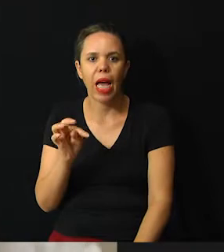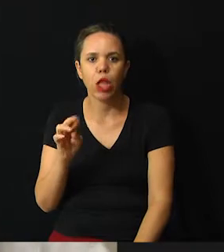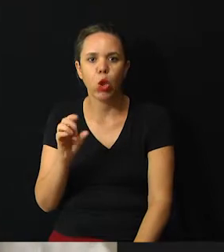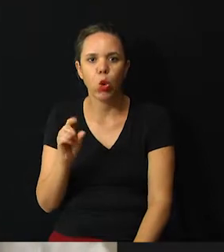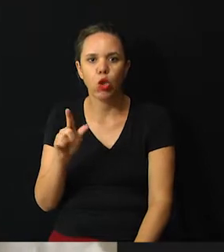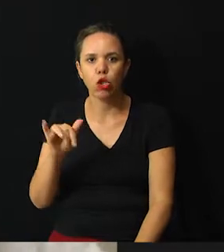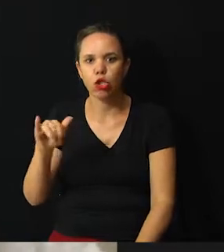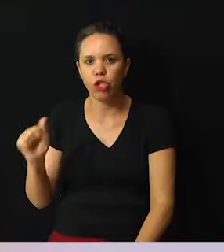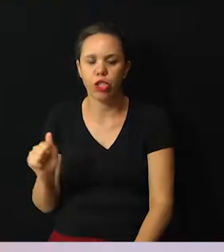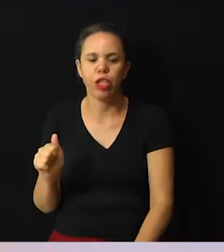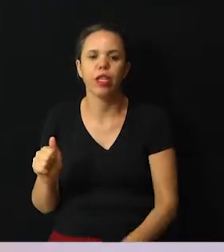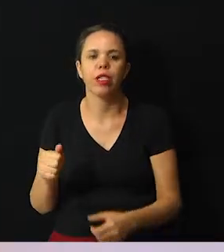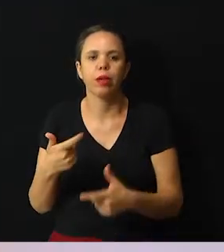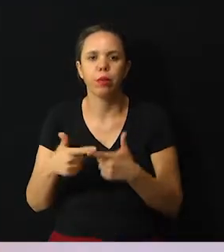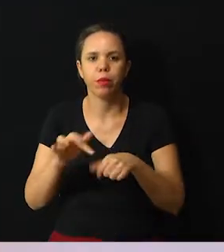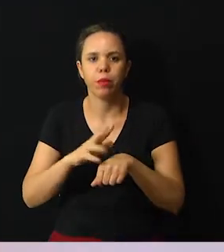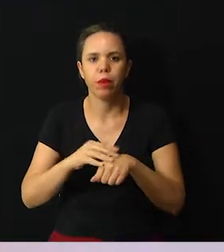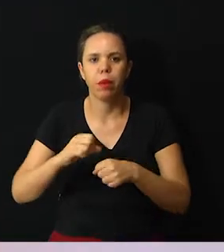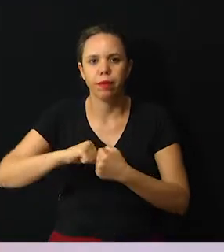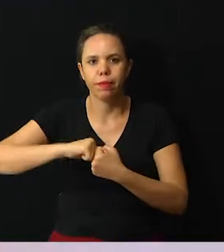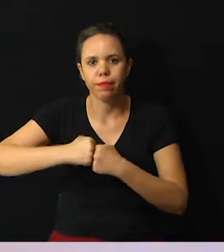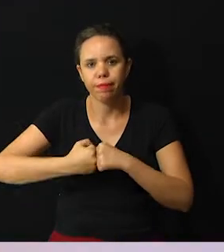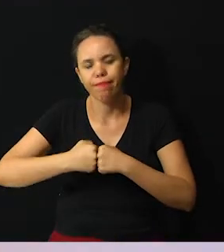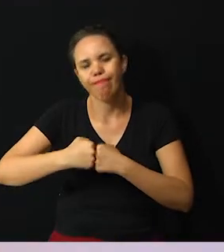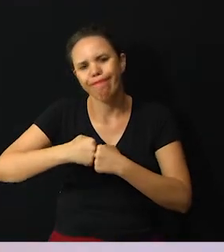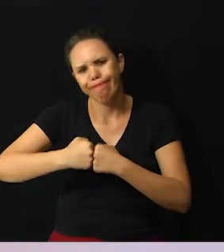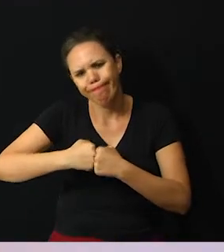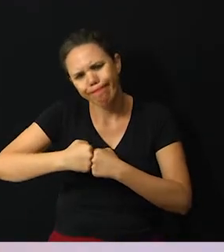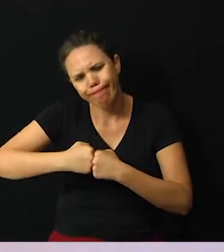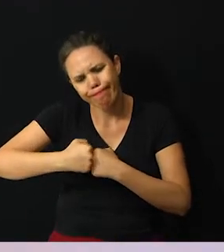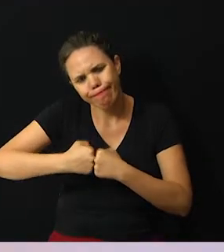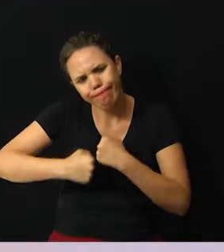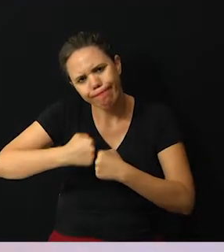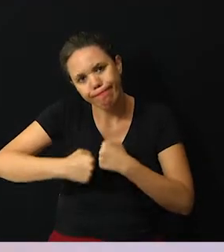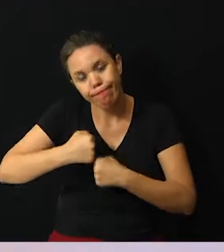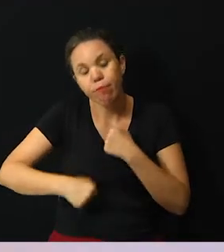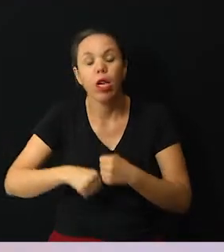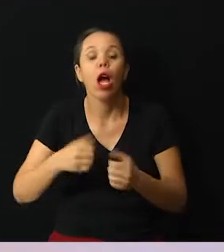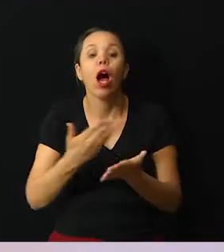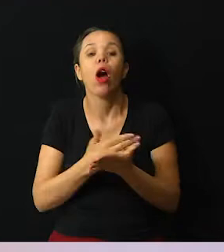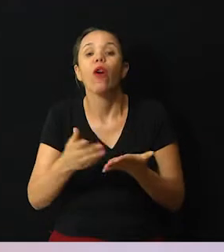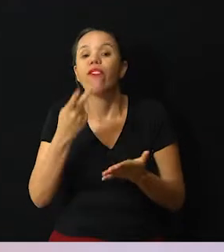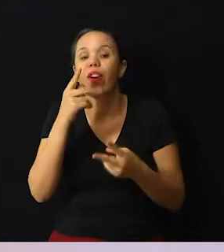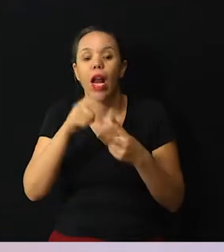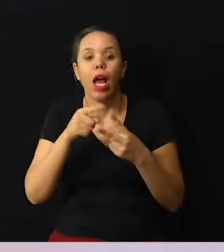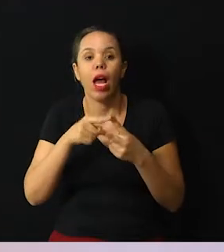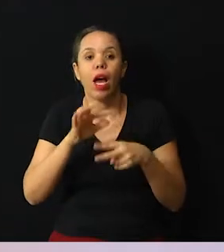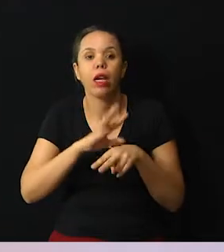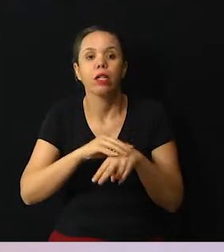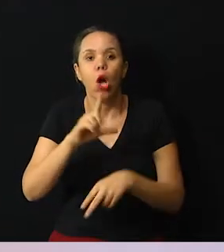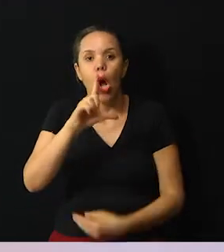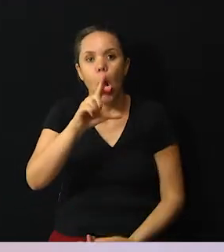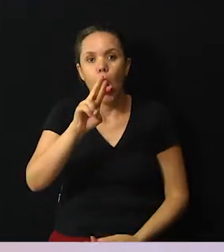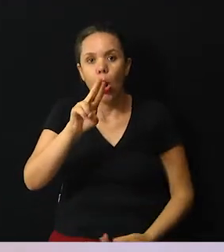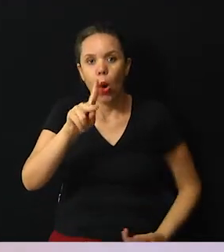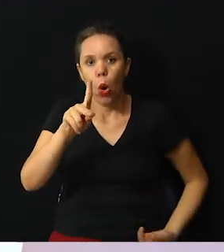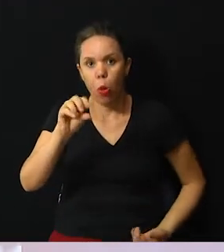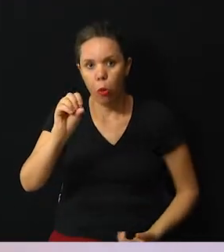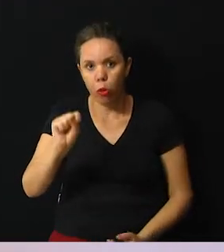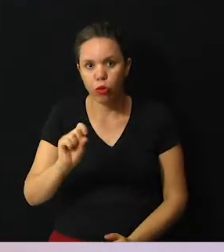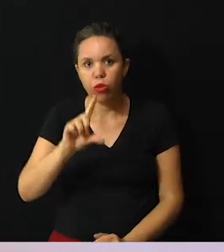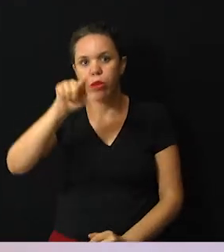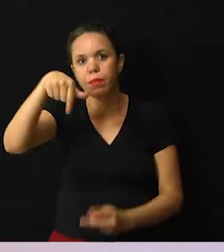reumatismo. Doutor, eu queria começar falando então sobre lúpus. Eu disse logo na abertura que a gente vai falar um pouquinho sobre